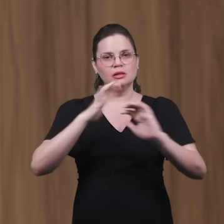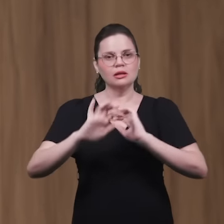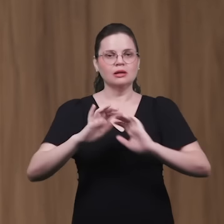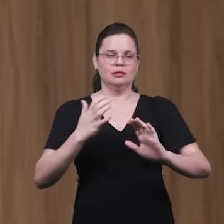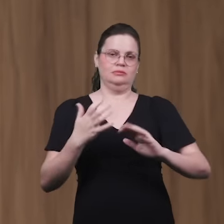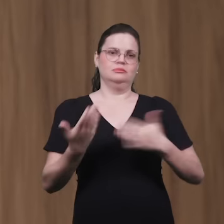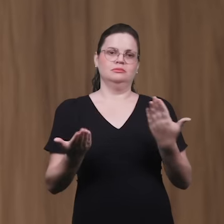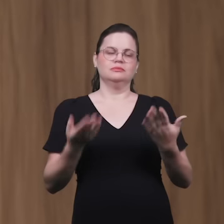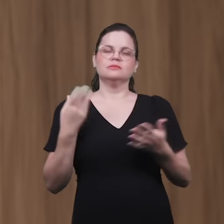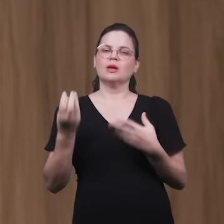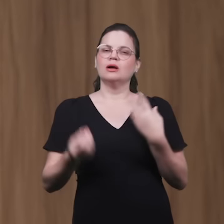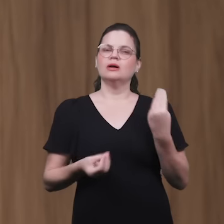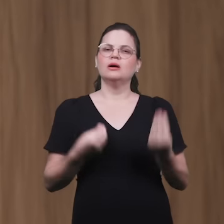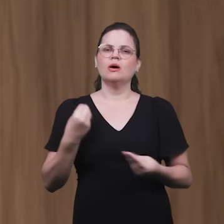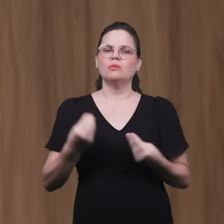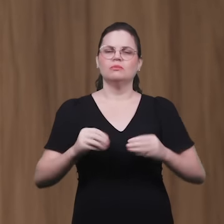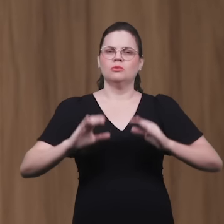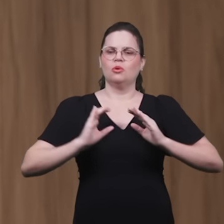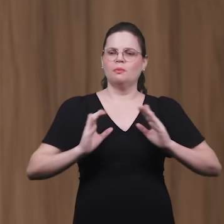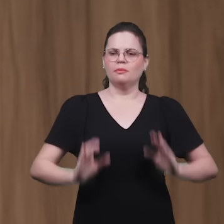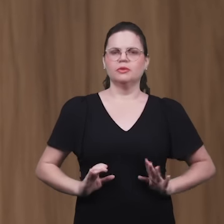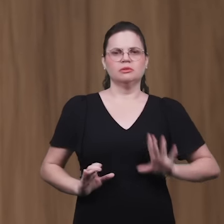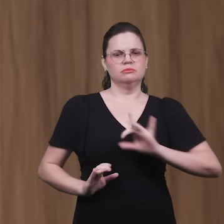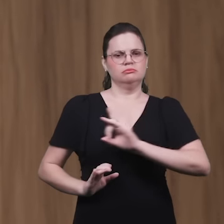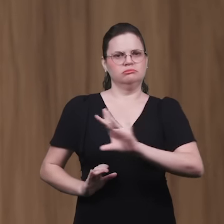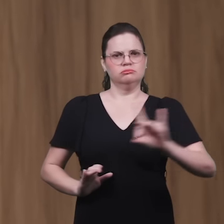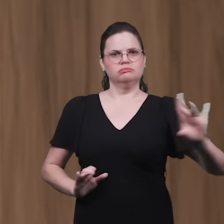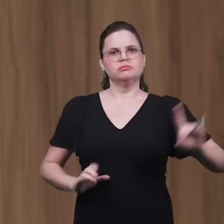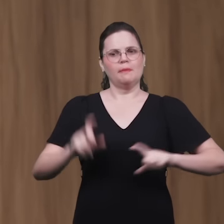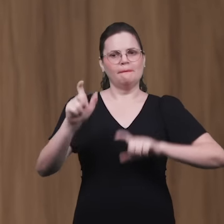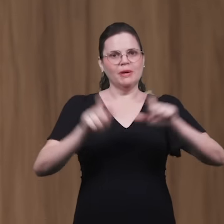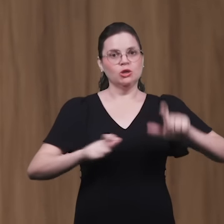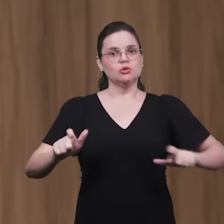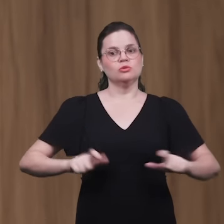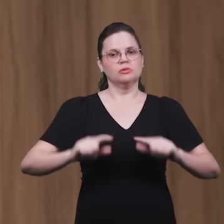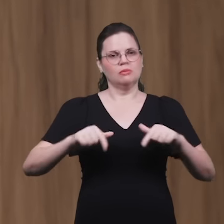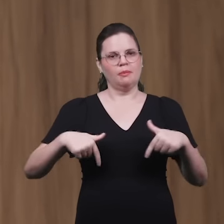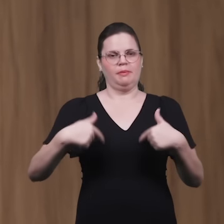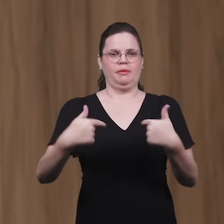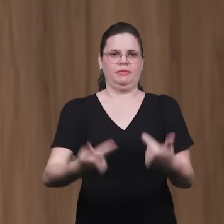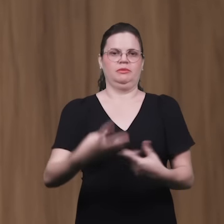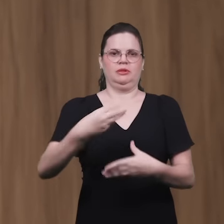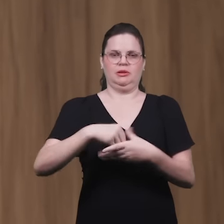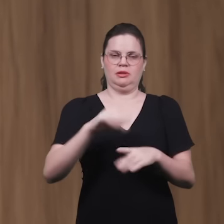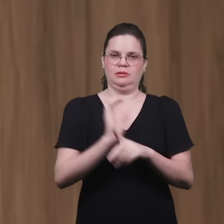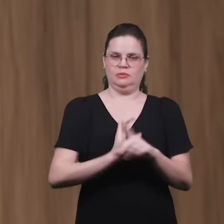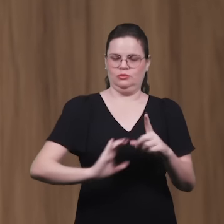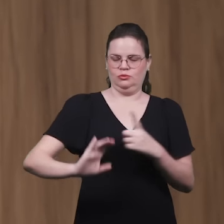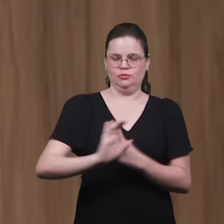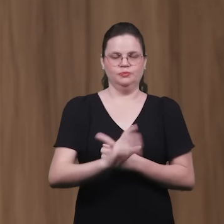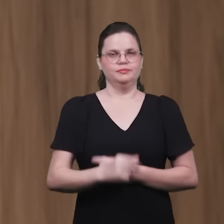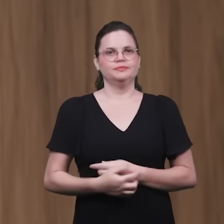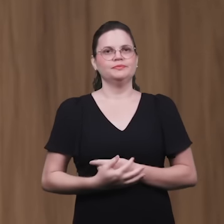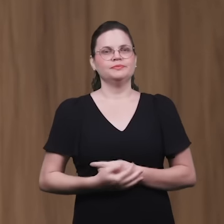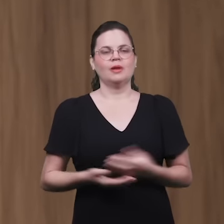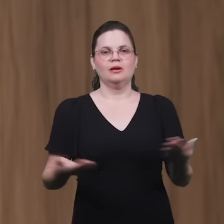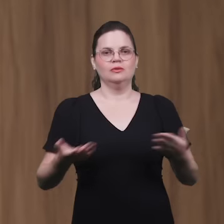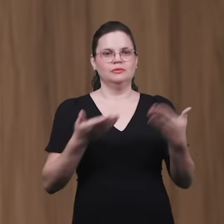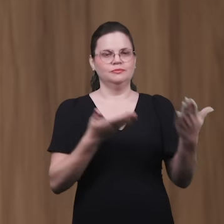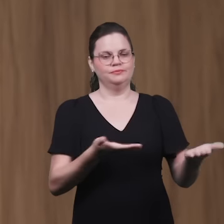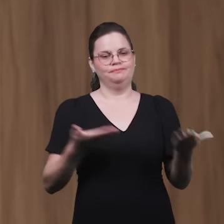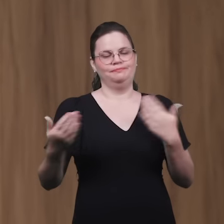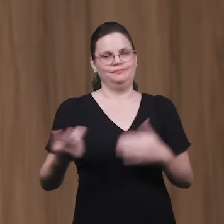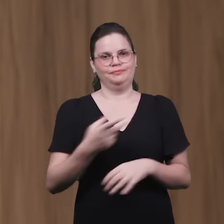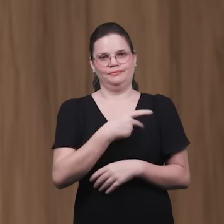E como é então o comportamento dessas pessoas? E isso é o que nós vamos ver agora. Eu gostaria então já de convidar